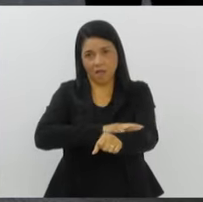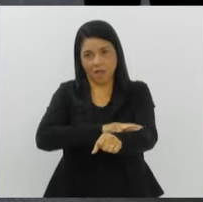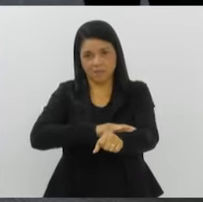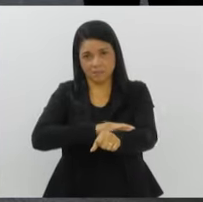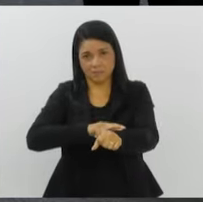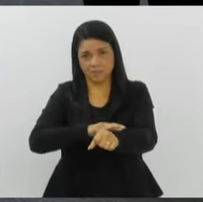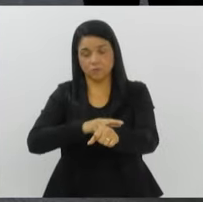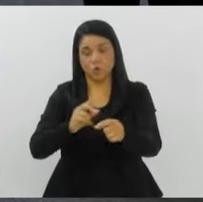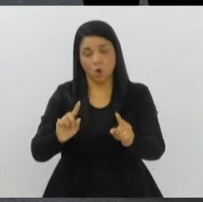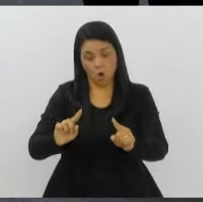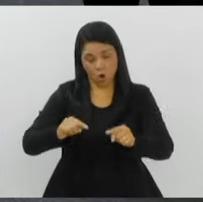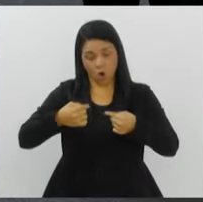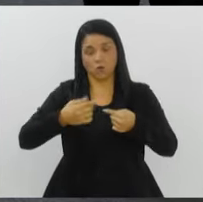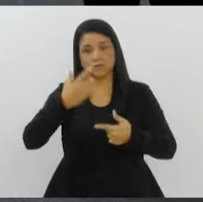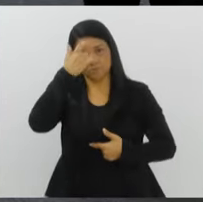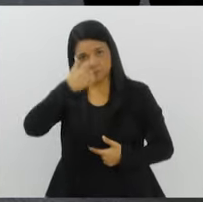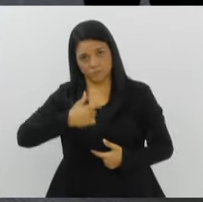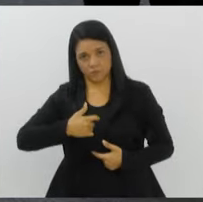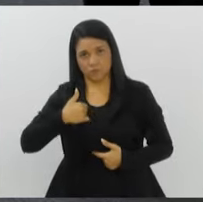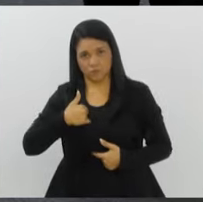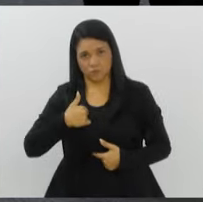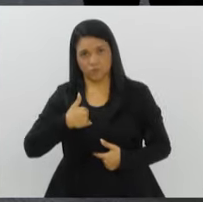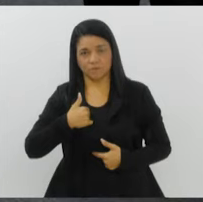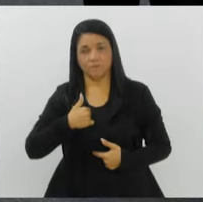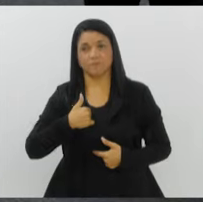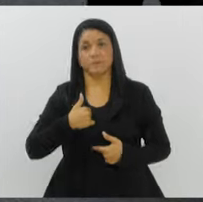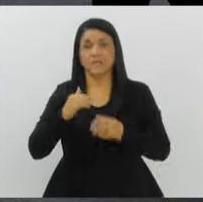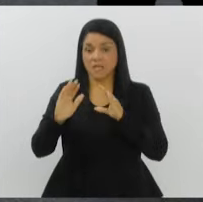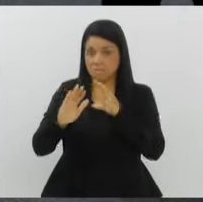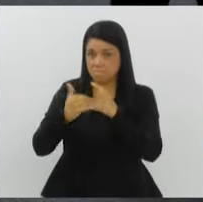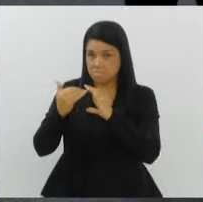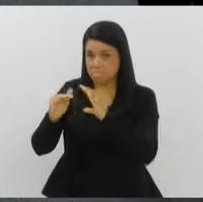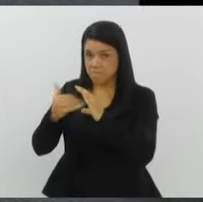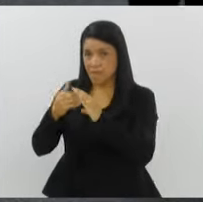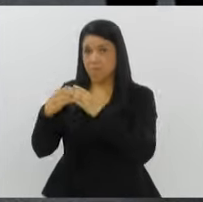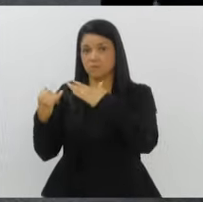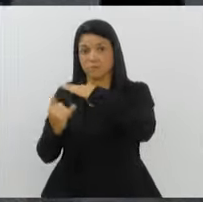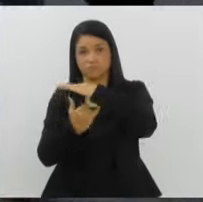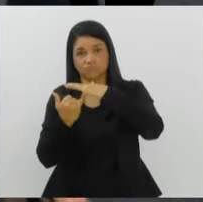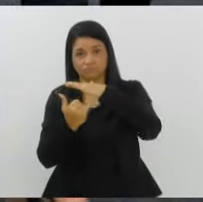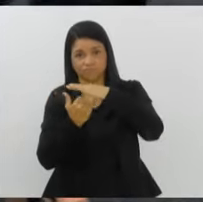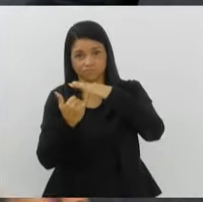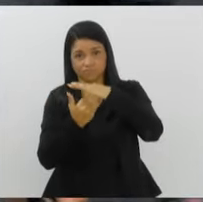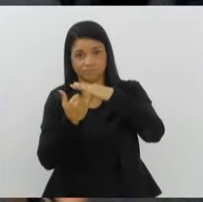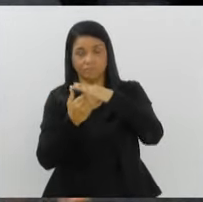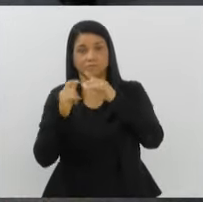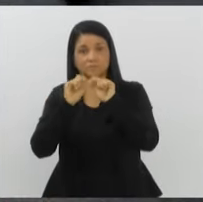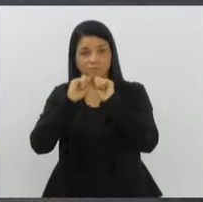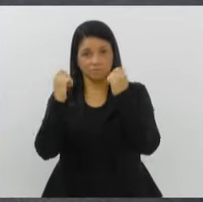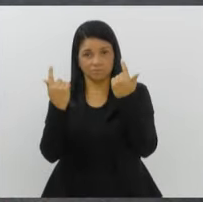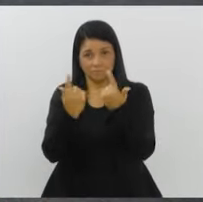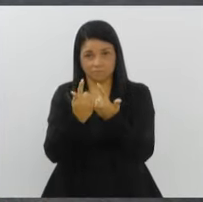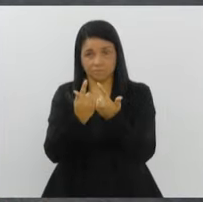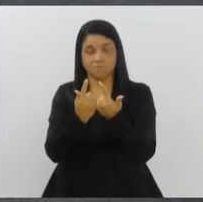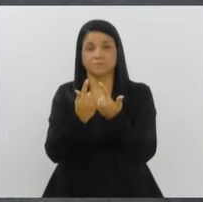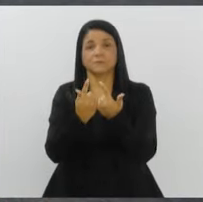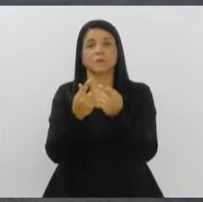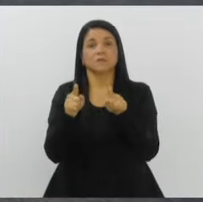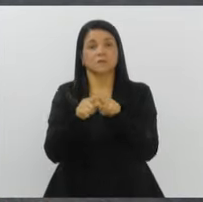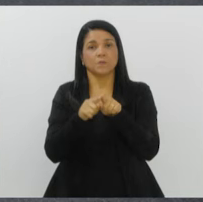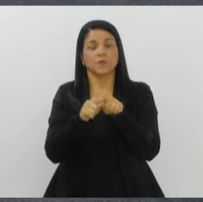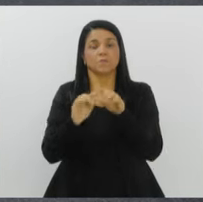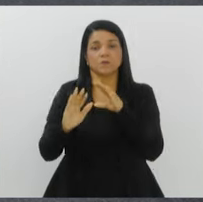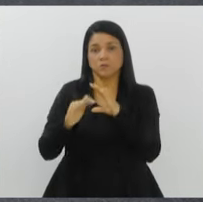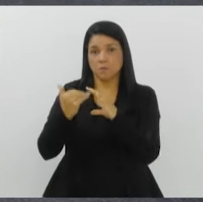atuação, contra a minha pessoa. Recebi nos e-mails institucionais da Assembleia Legislativa e também nos